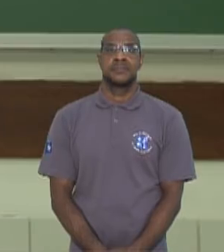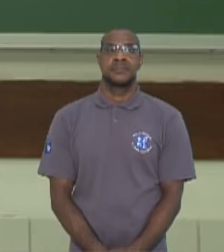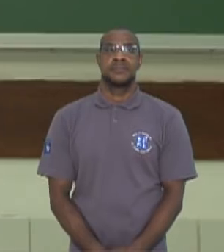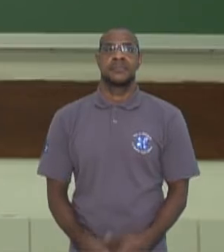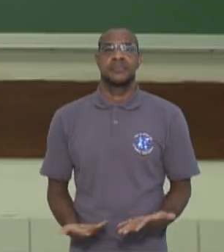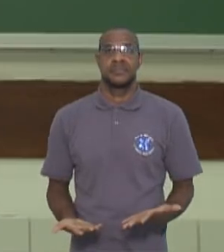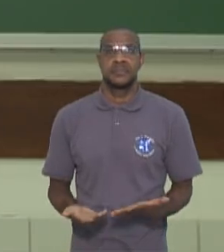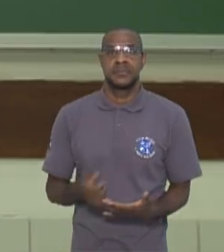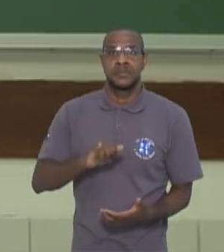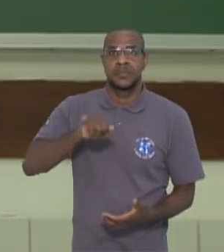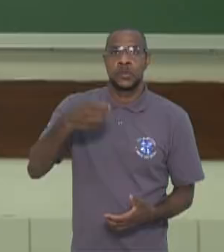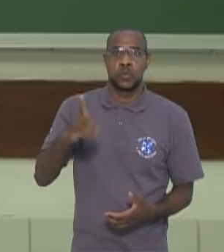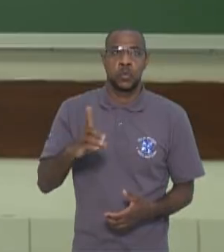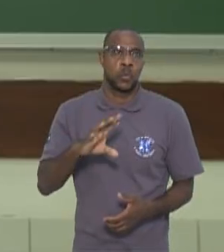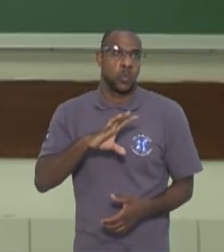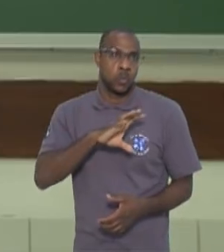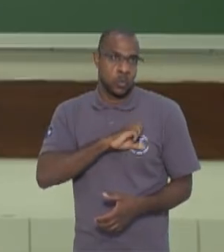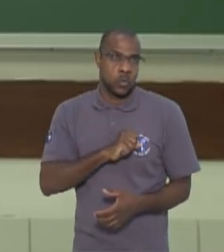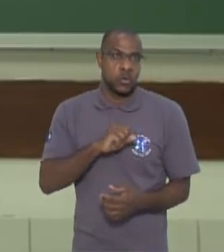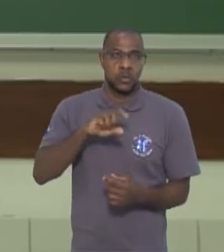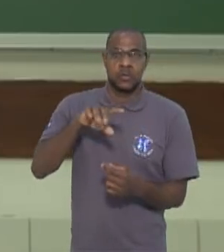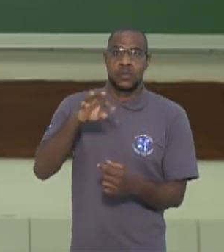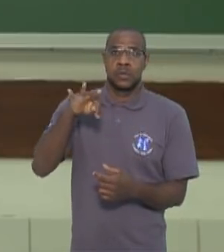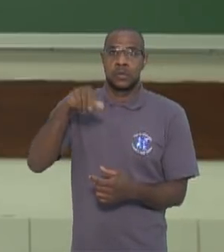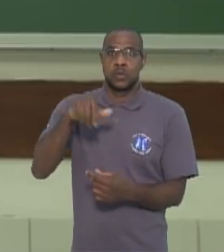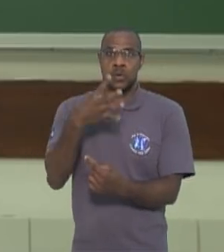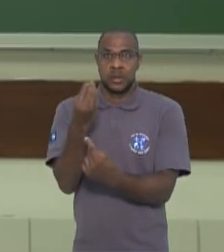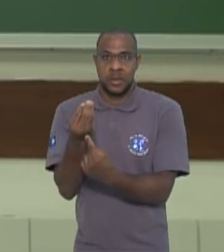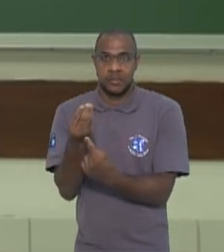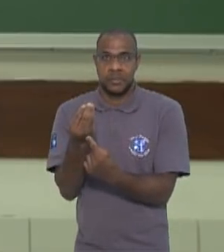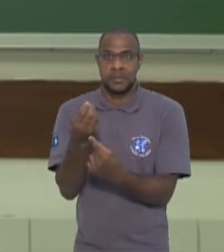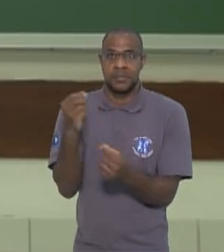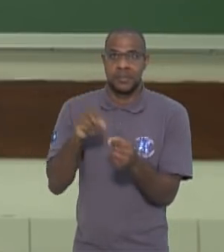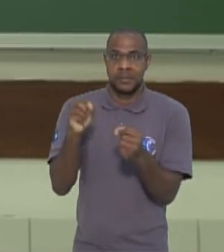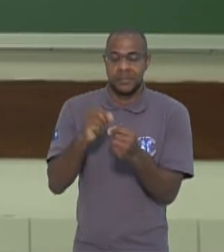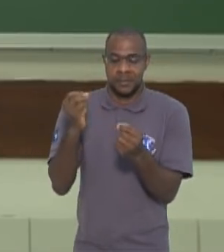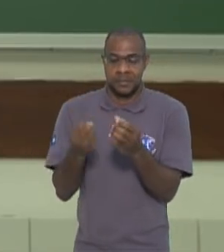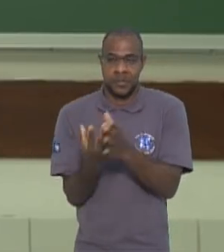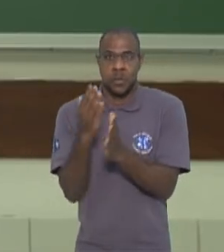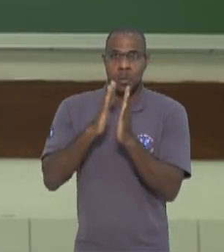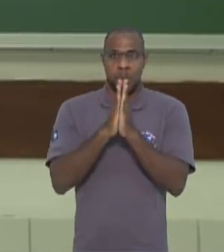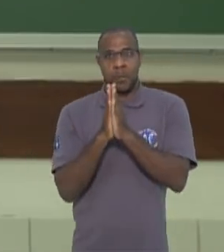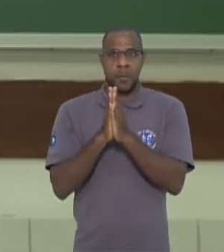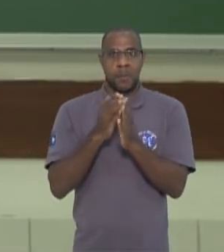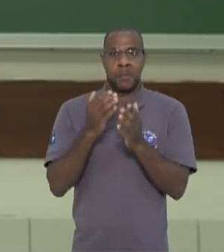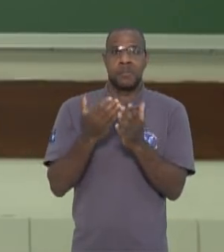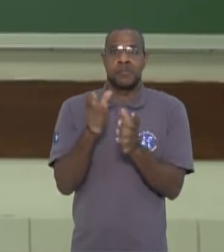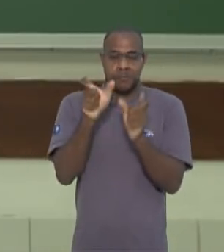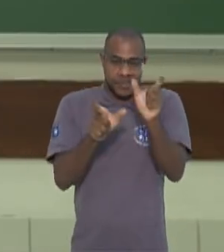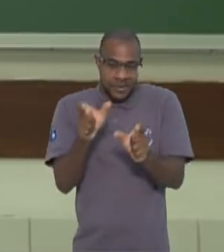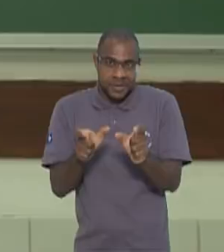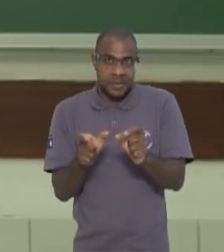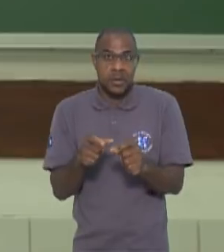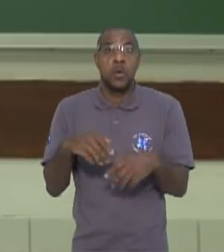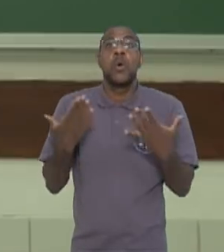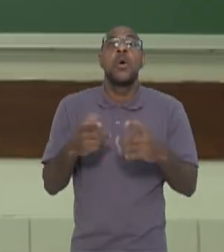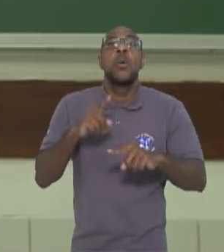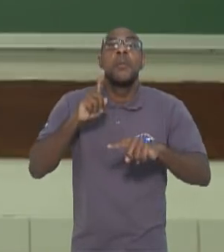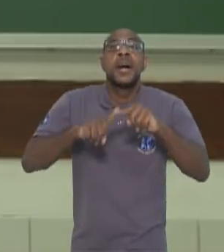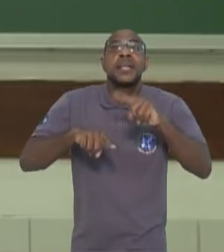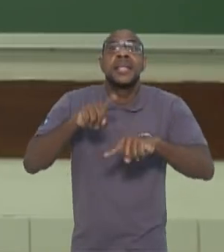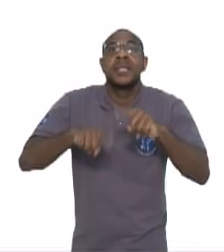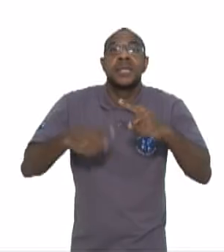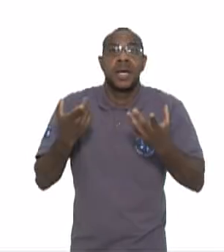João gosta muito de toy art e quer mesmo construir um personagem. Para isso, João quer usar sua habilidade de modelar. Que material João pode